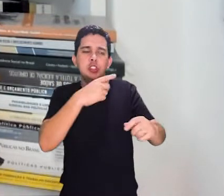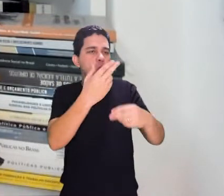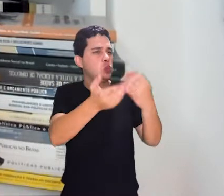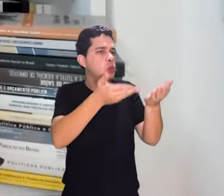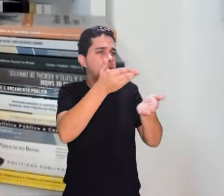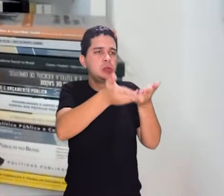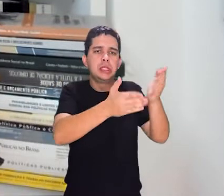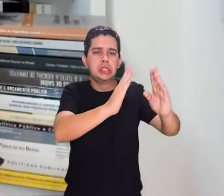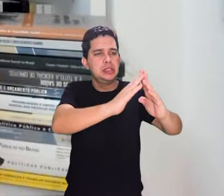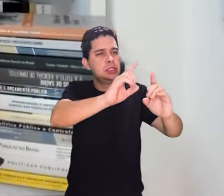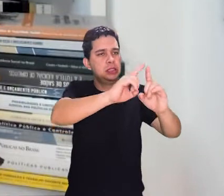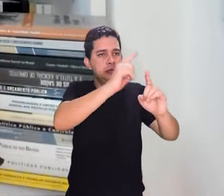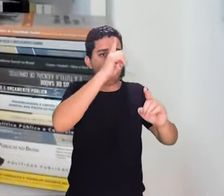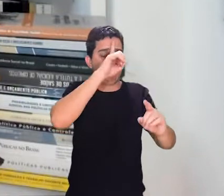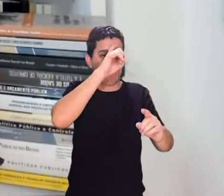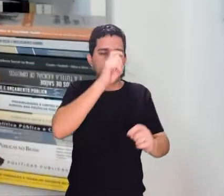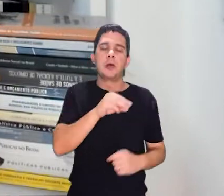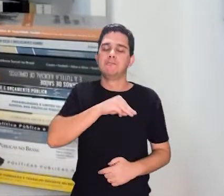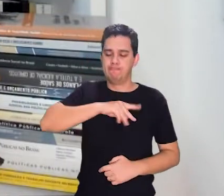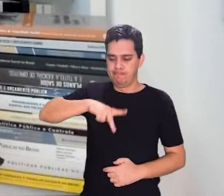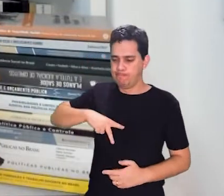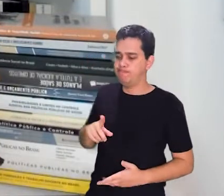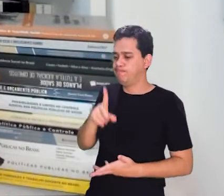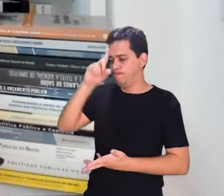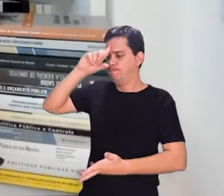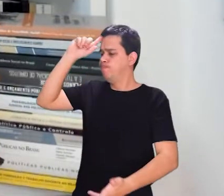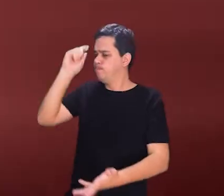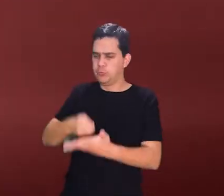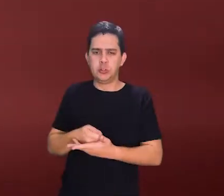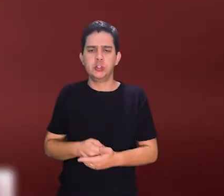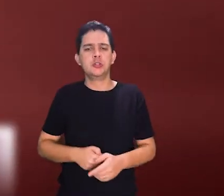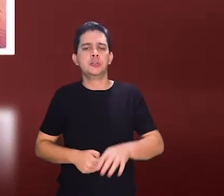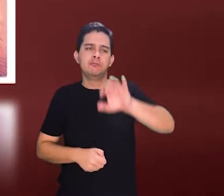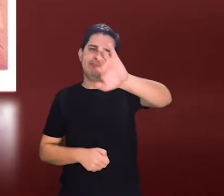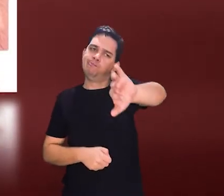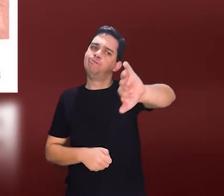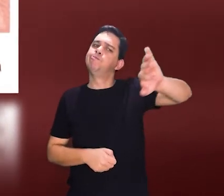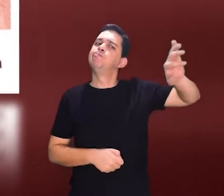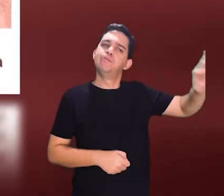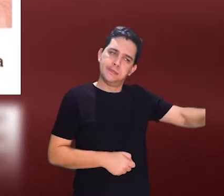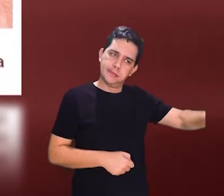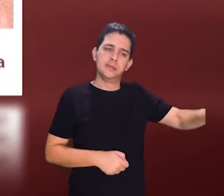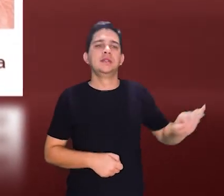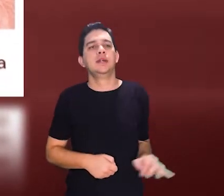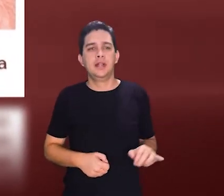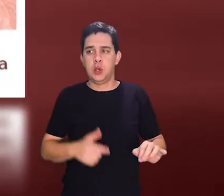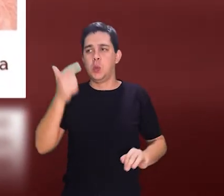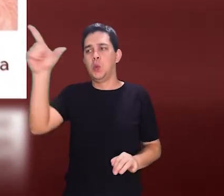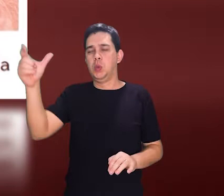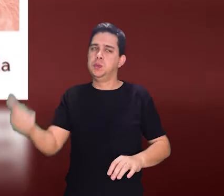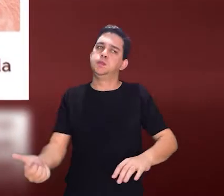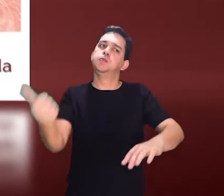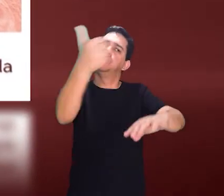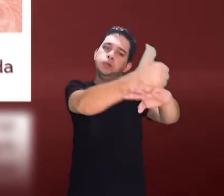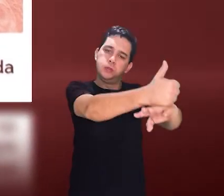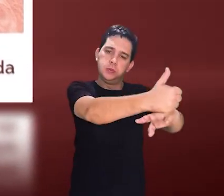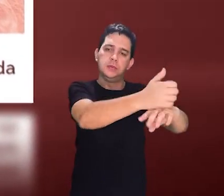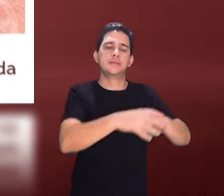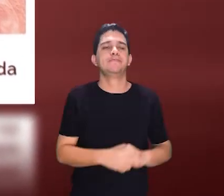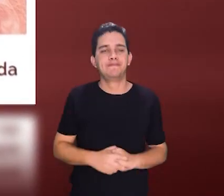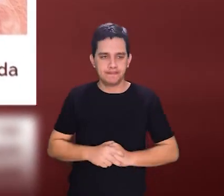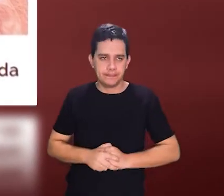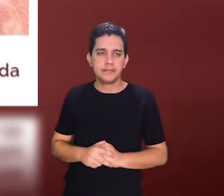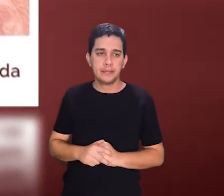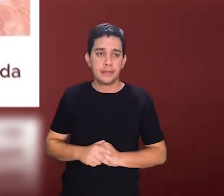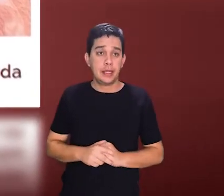uma atuação mais enérgica do Ministério Público do Estado do Rio de Janeiro. Paralelamente a essa apuração, ainda já